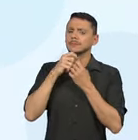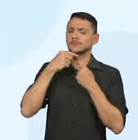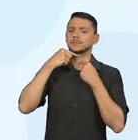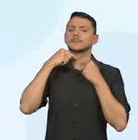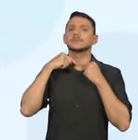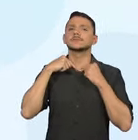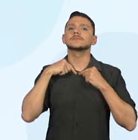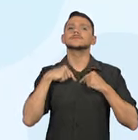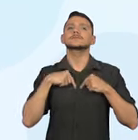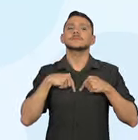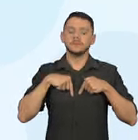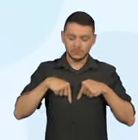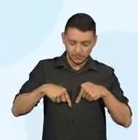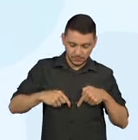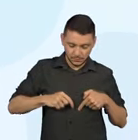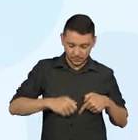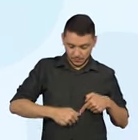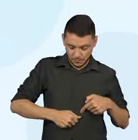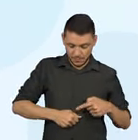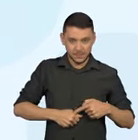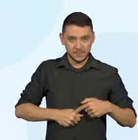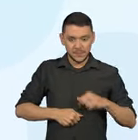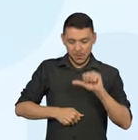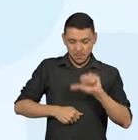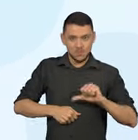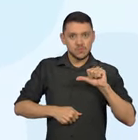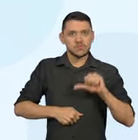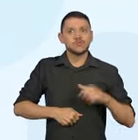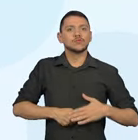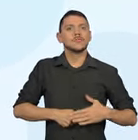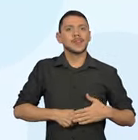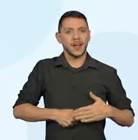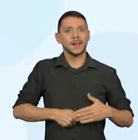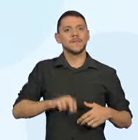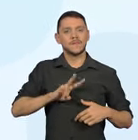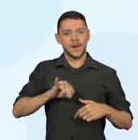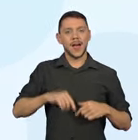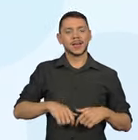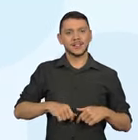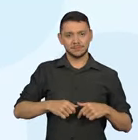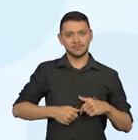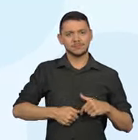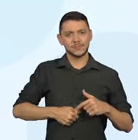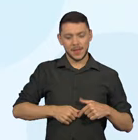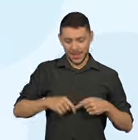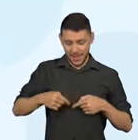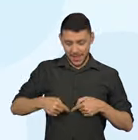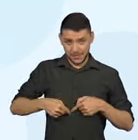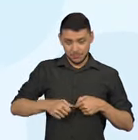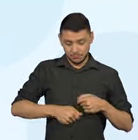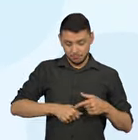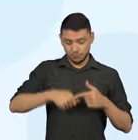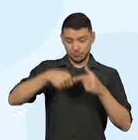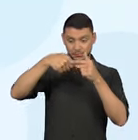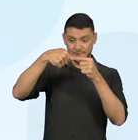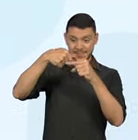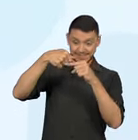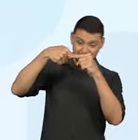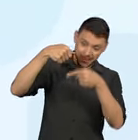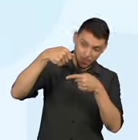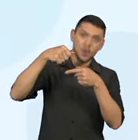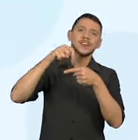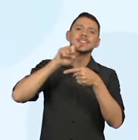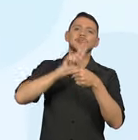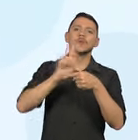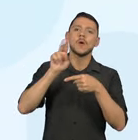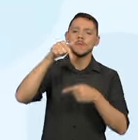passar por transformações mecânicas e químicas. Então, a partir daqui, o alimento vai se chamar quimo. Ele está